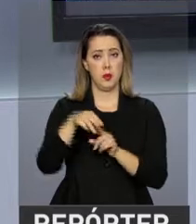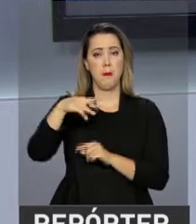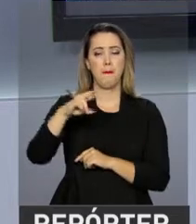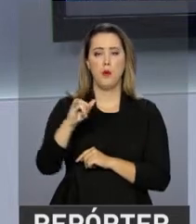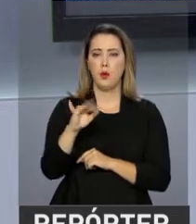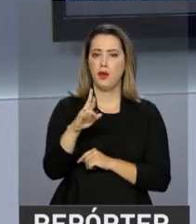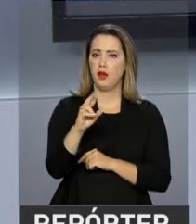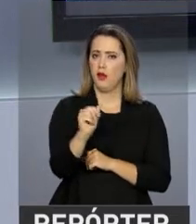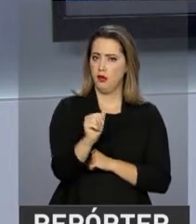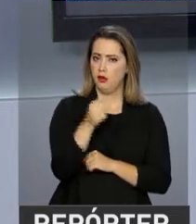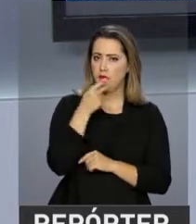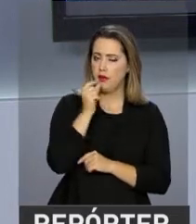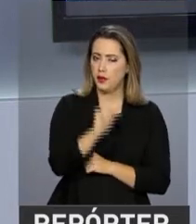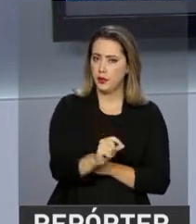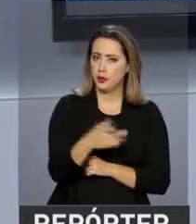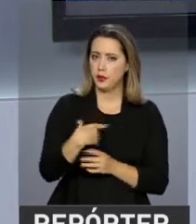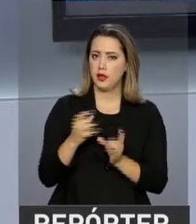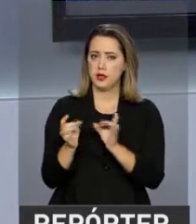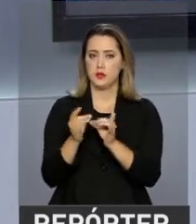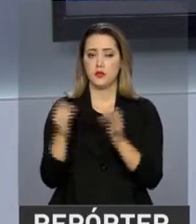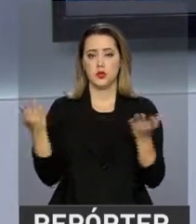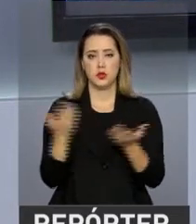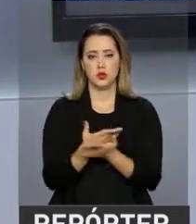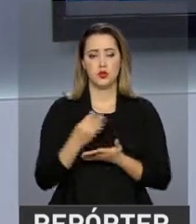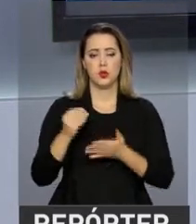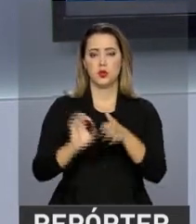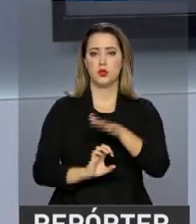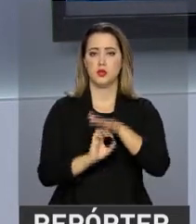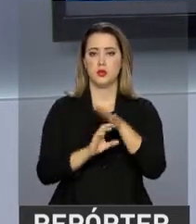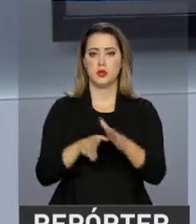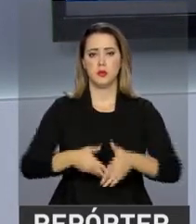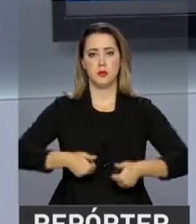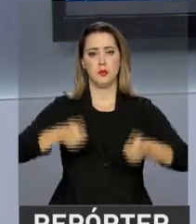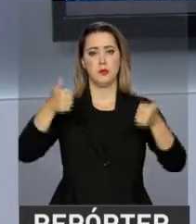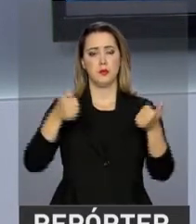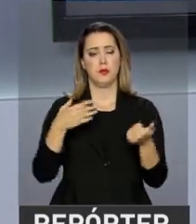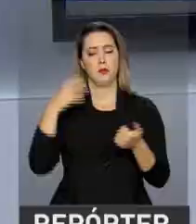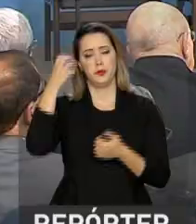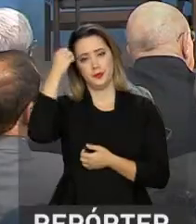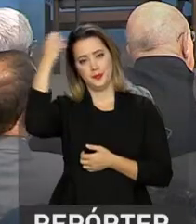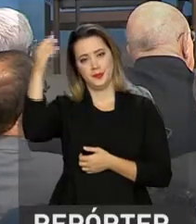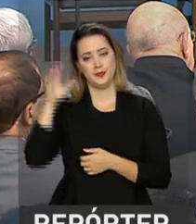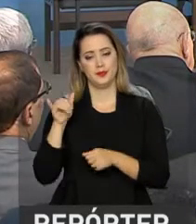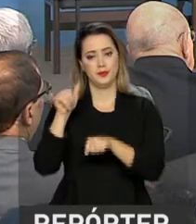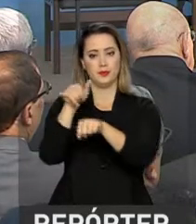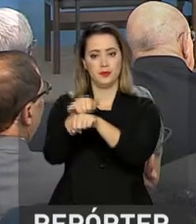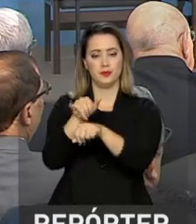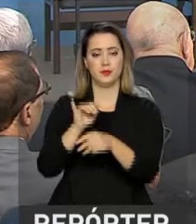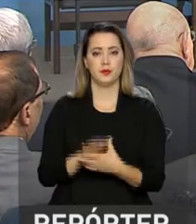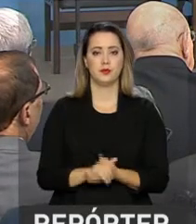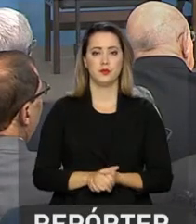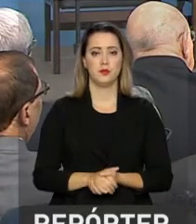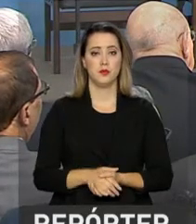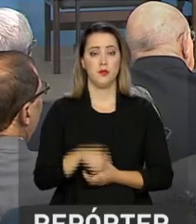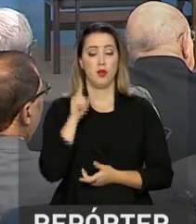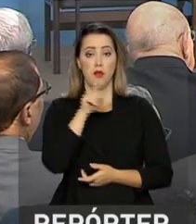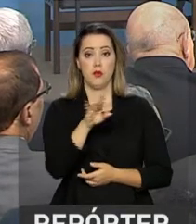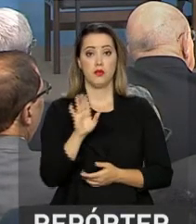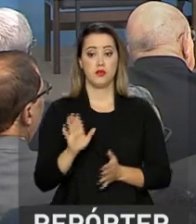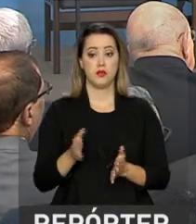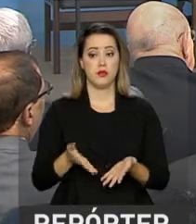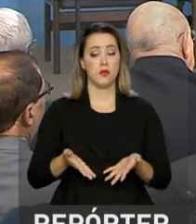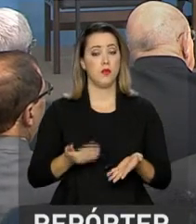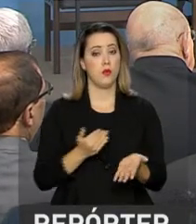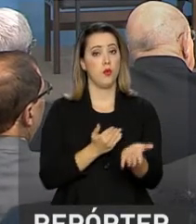concessões hoje vão levar modernidade e conforto para quem viaja de avião vão provocar uma